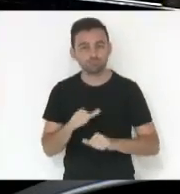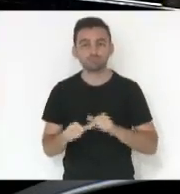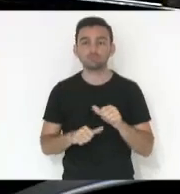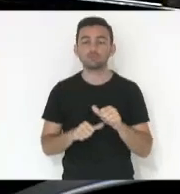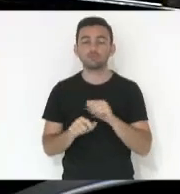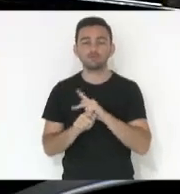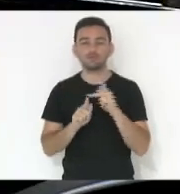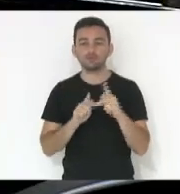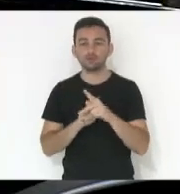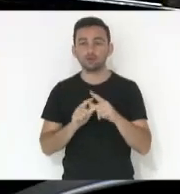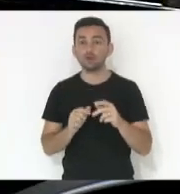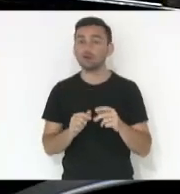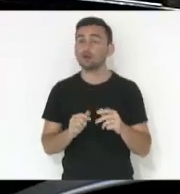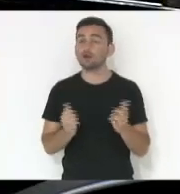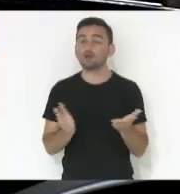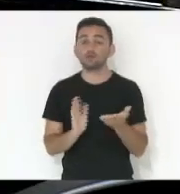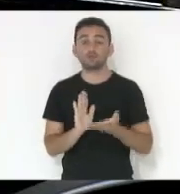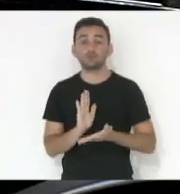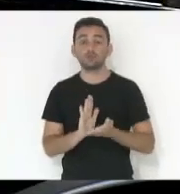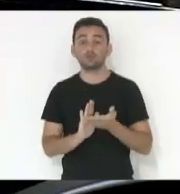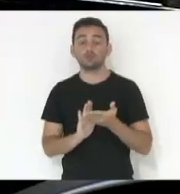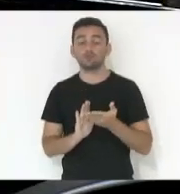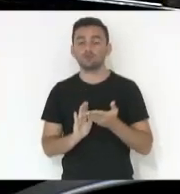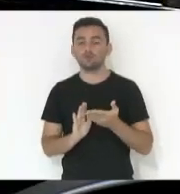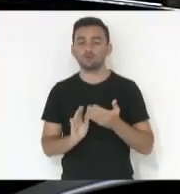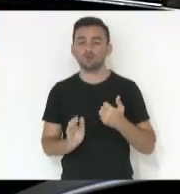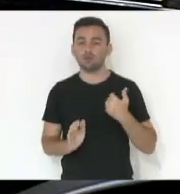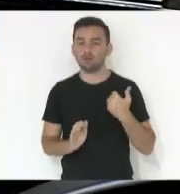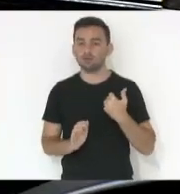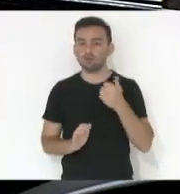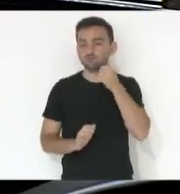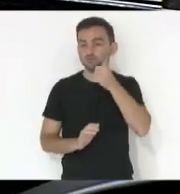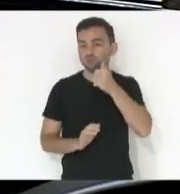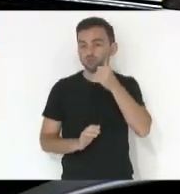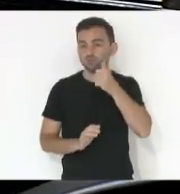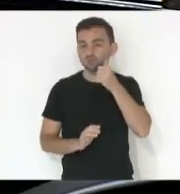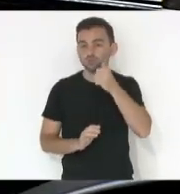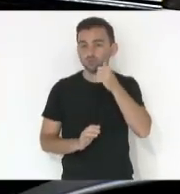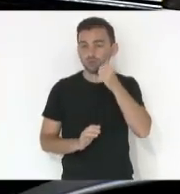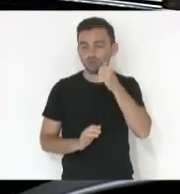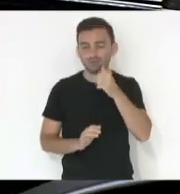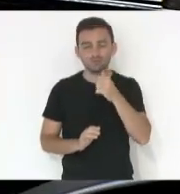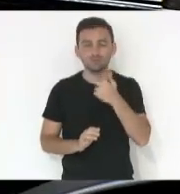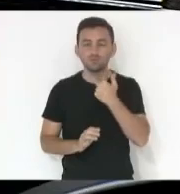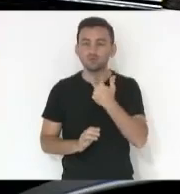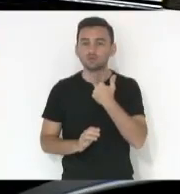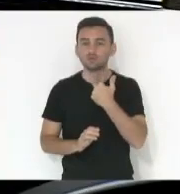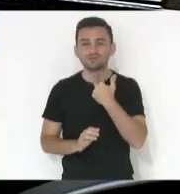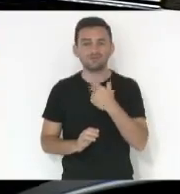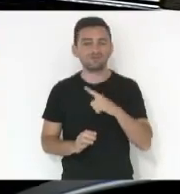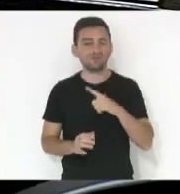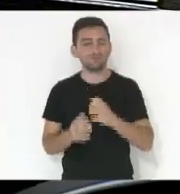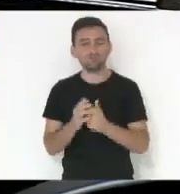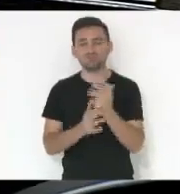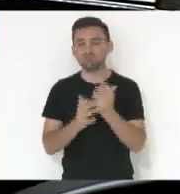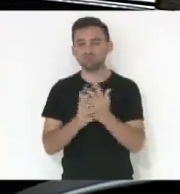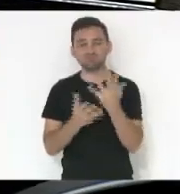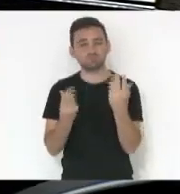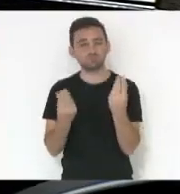pelo aumento da idade para as mulheres agricultoras se aposentar. Há uma série de